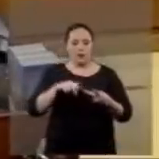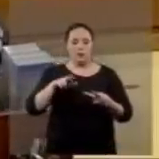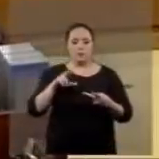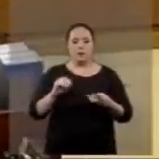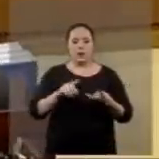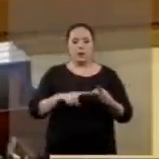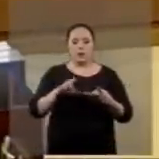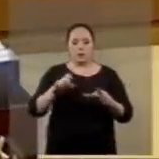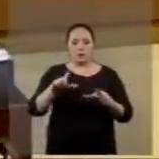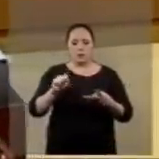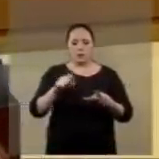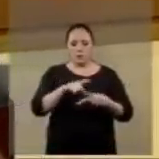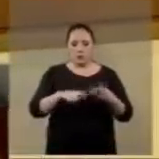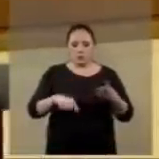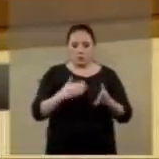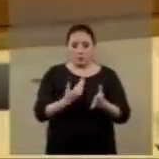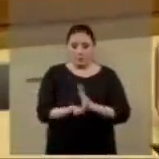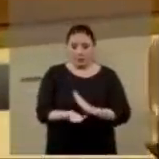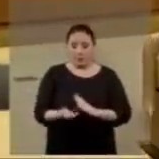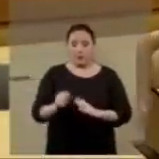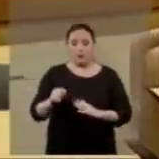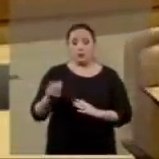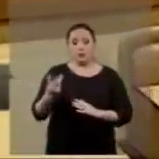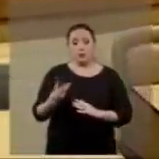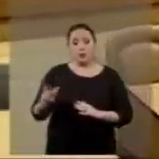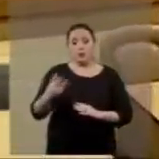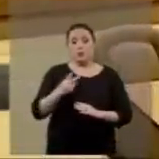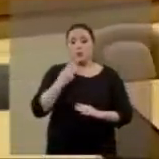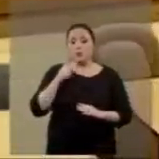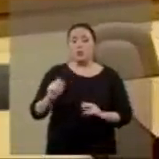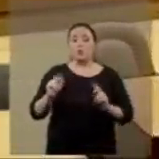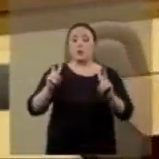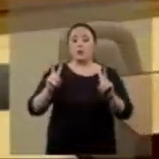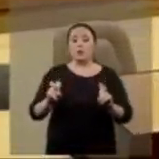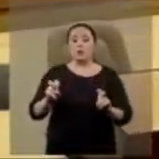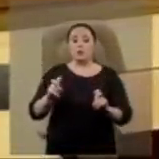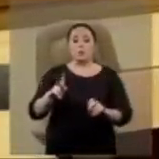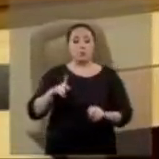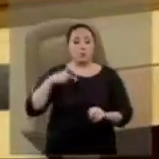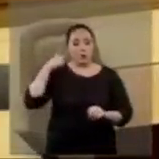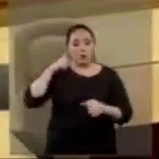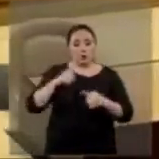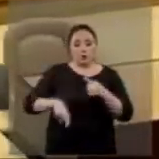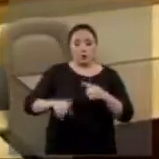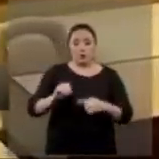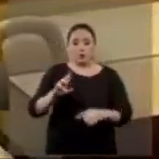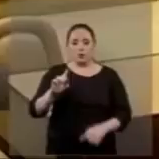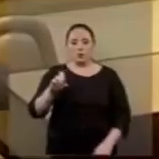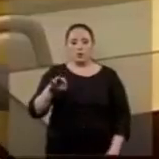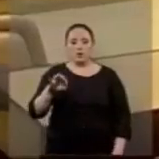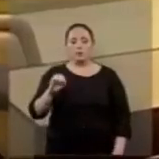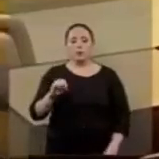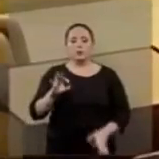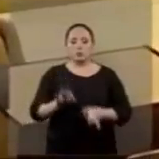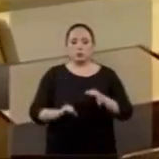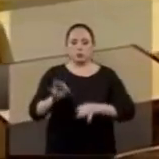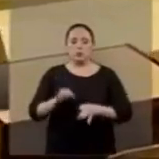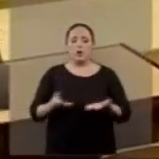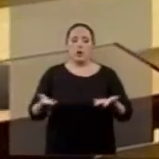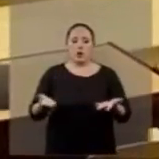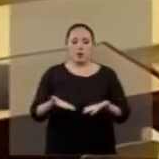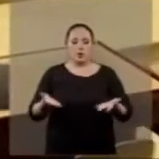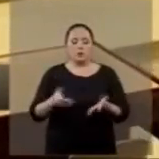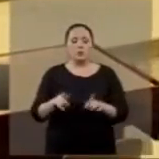Aurélio e Celso de Mello, que reconheciam tratar a espécie de sanção política incompatível com o ordenamento jurídico vigente